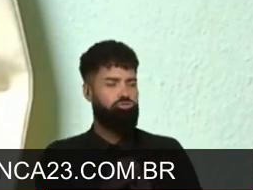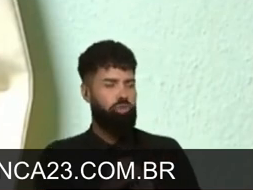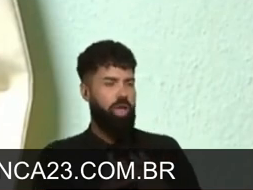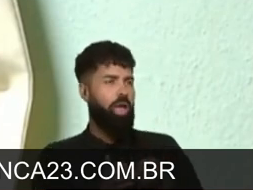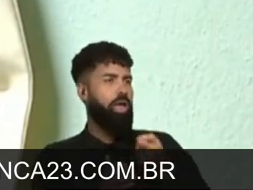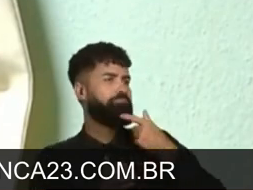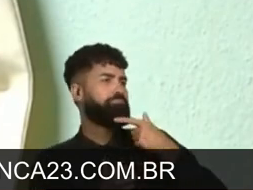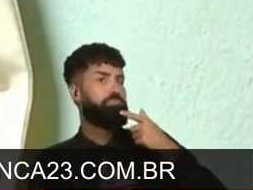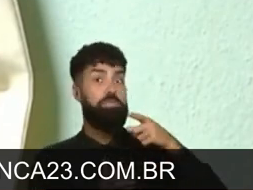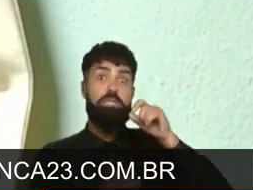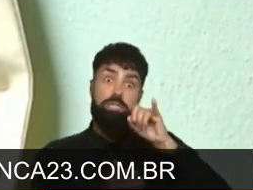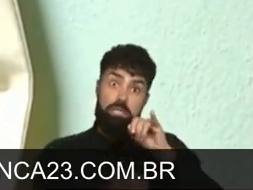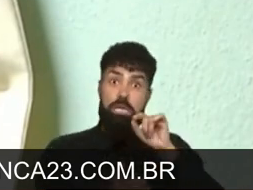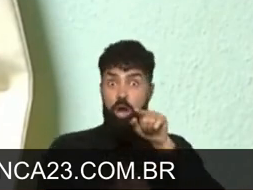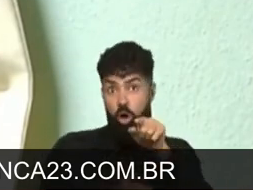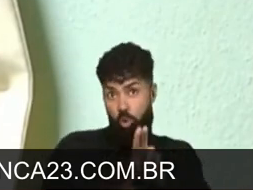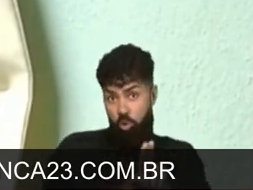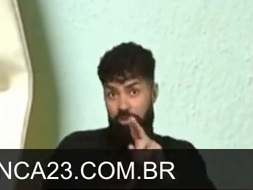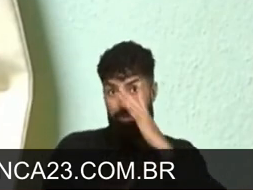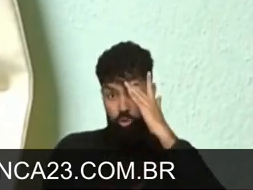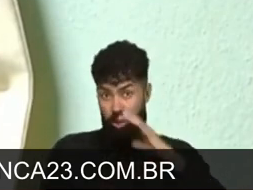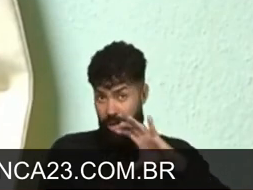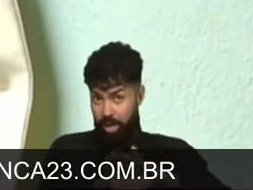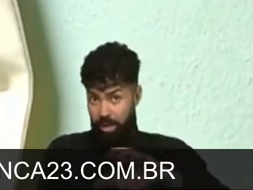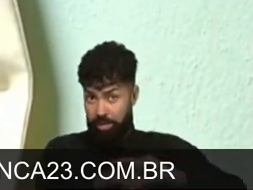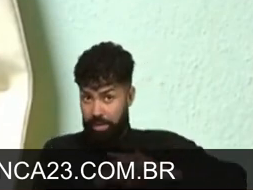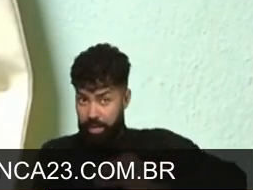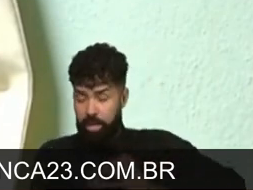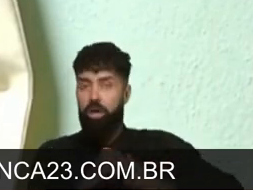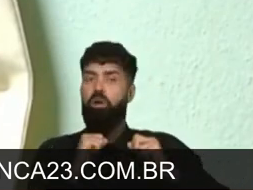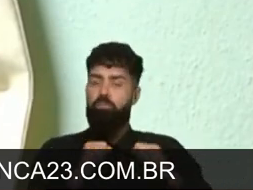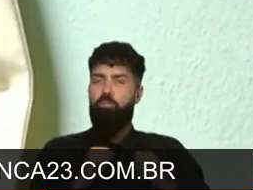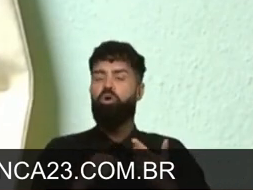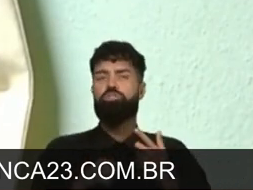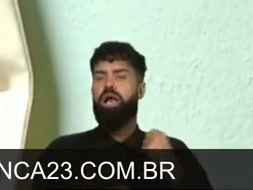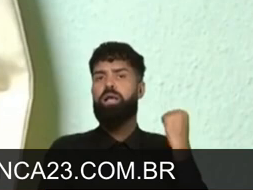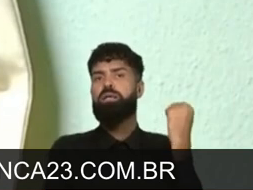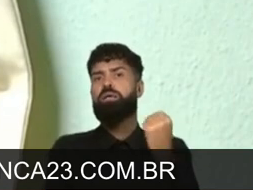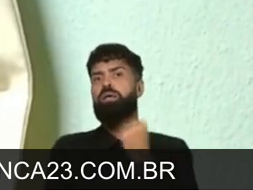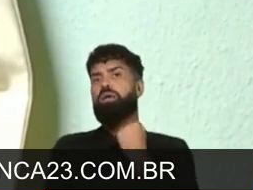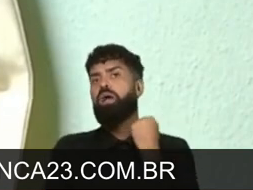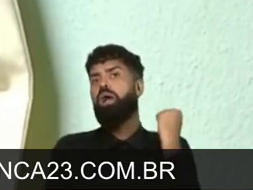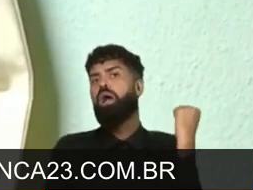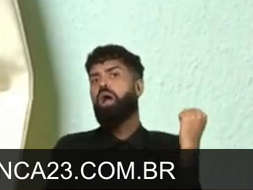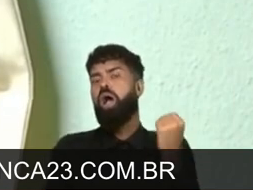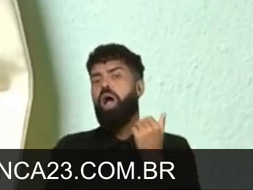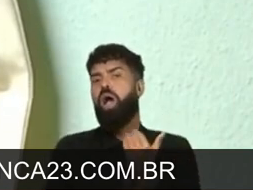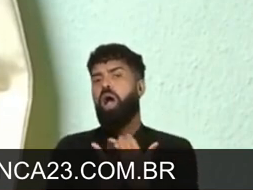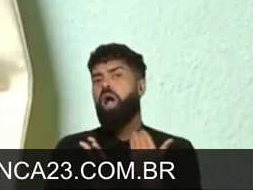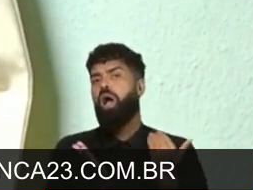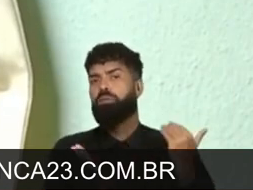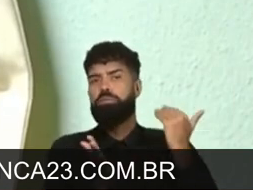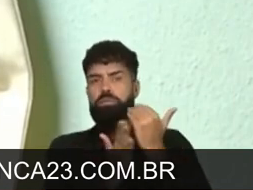principalmente, que quando utilizados em pacientes com dengue, podem levar a maior gravidade, porque eles alteram,